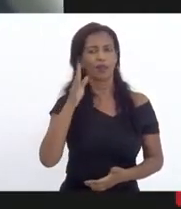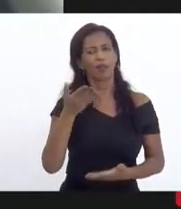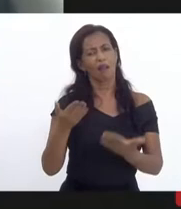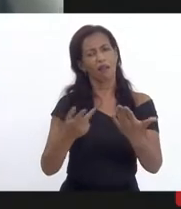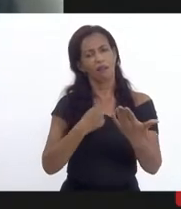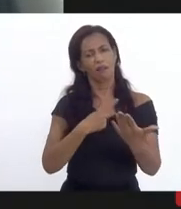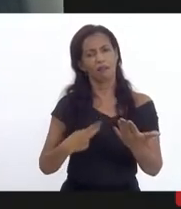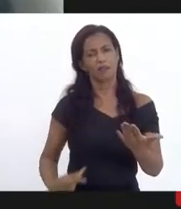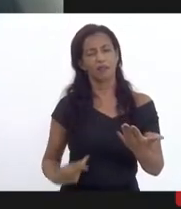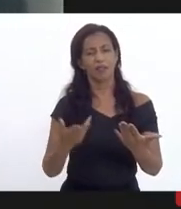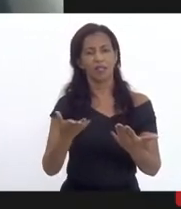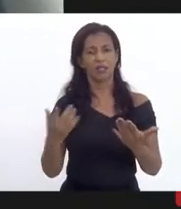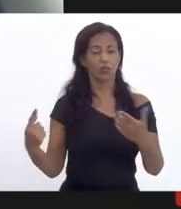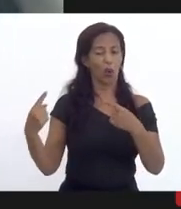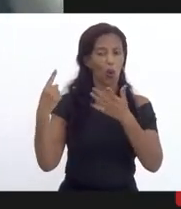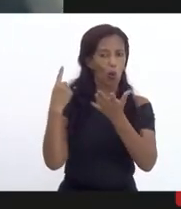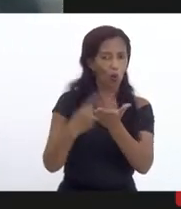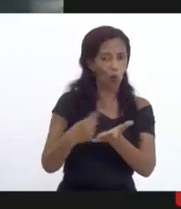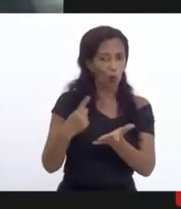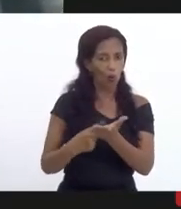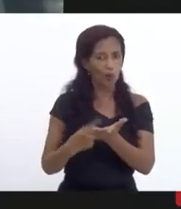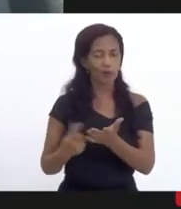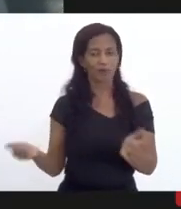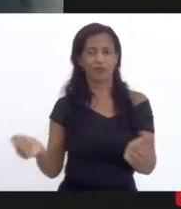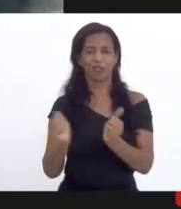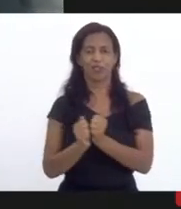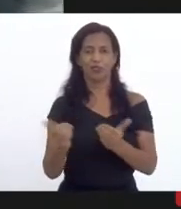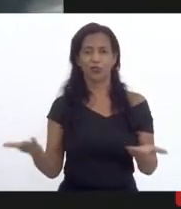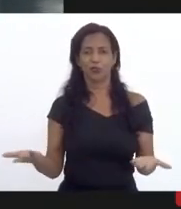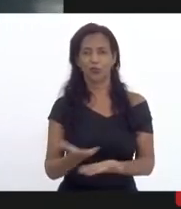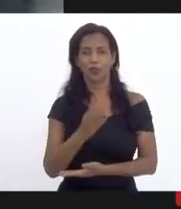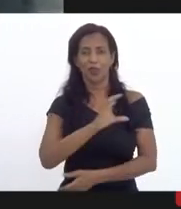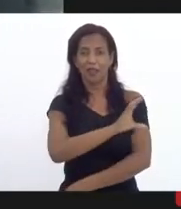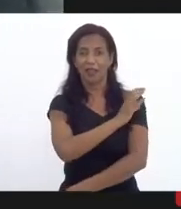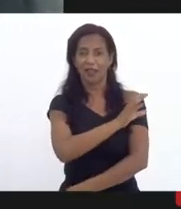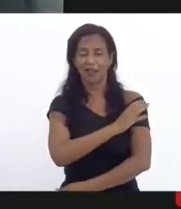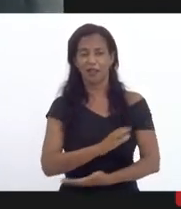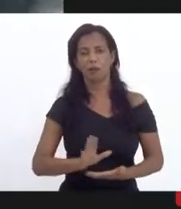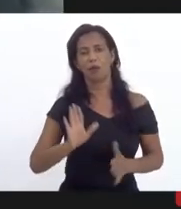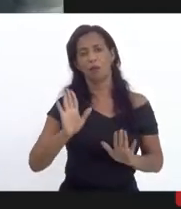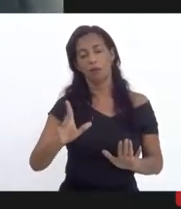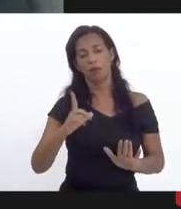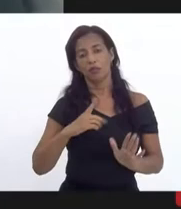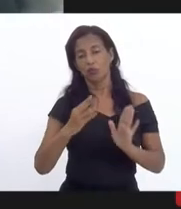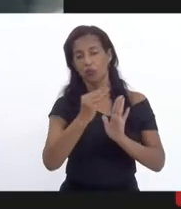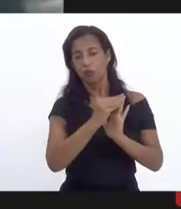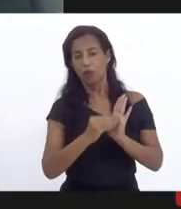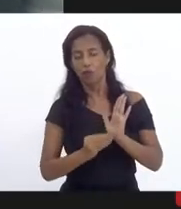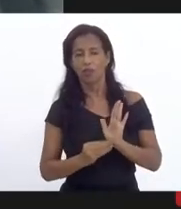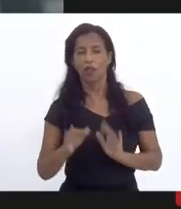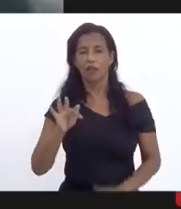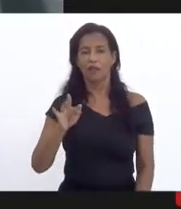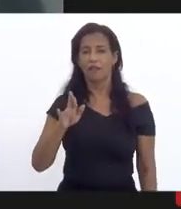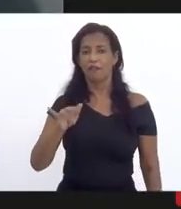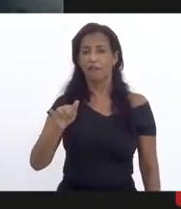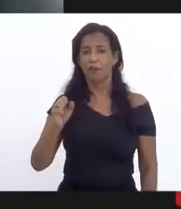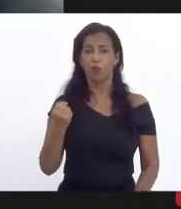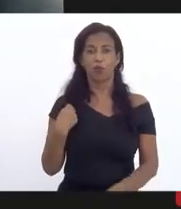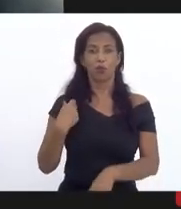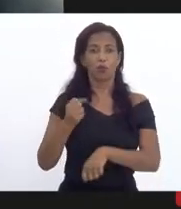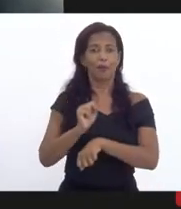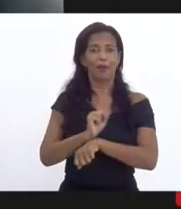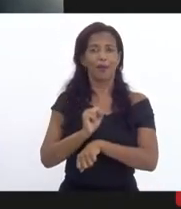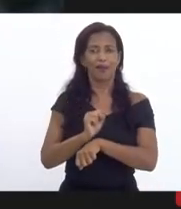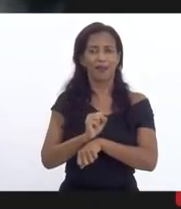senhor deputado, que nós combinamos de estar juntos hoje em Campos, mas eu tive uma agenda em Friburgo e eu estou parado agora, nesse